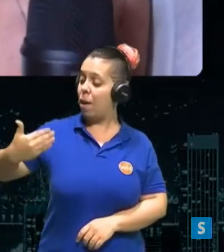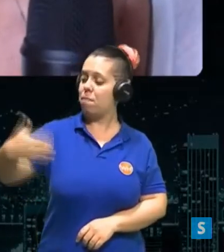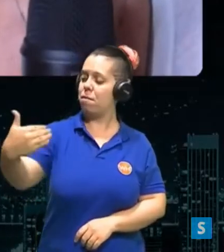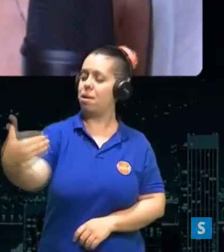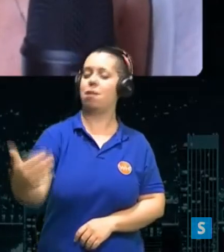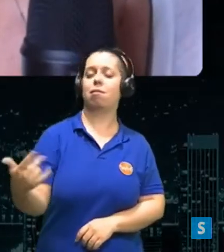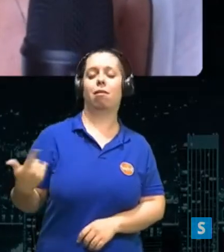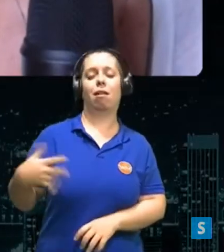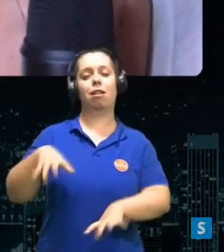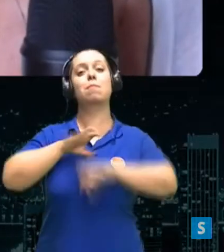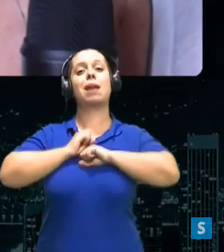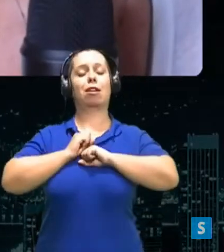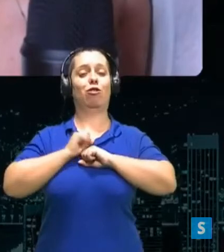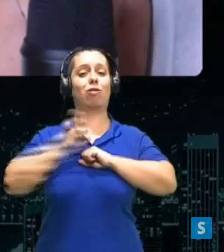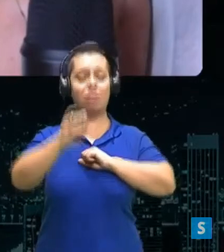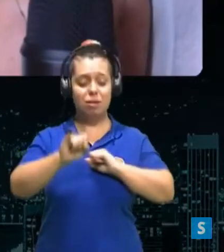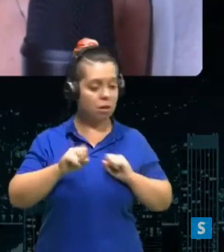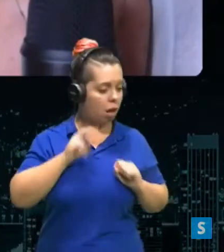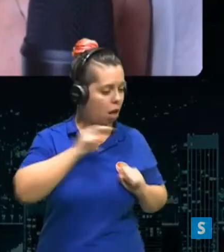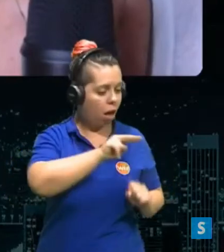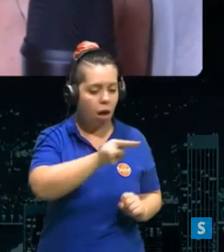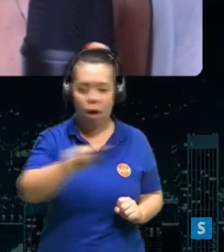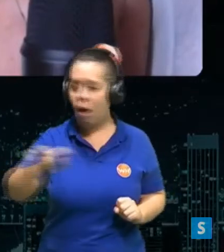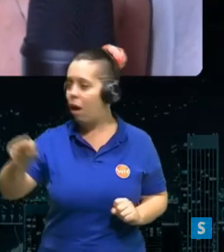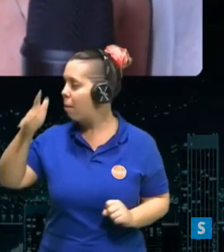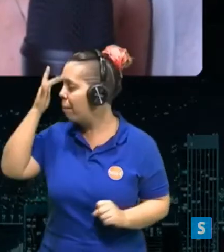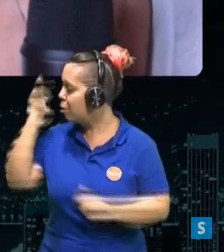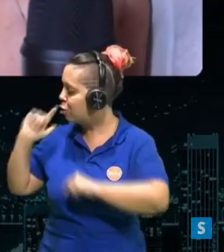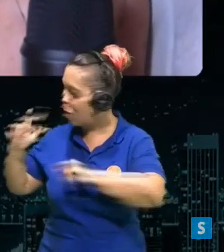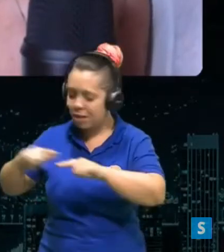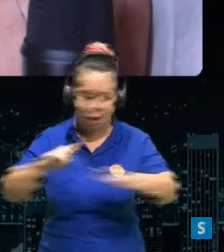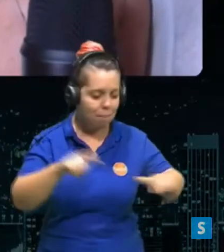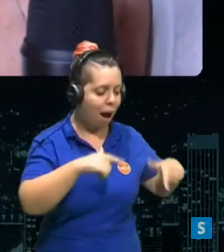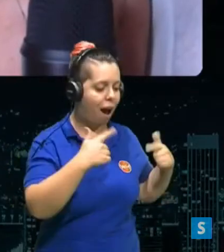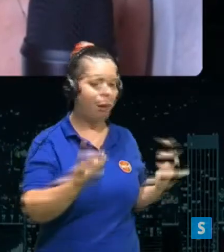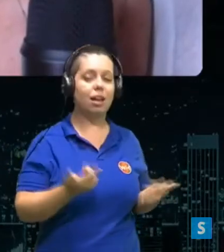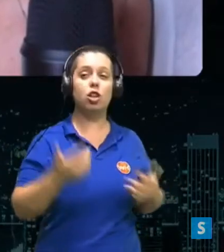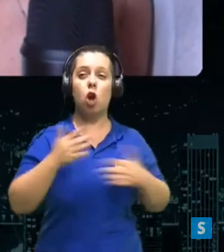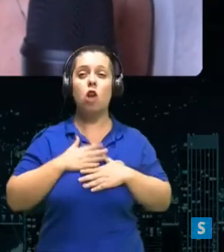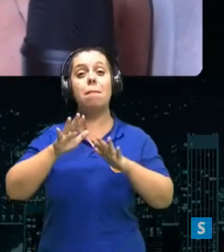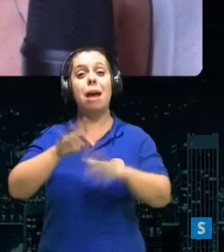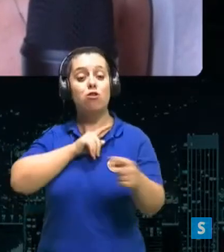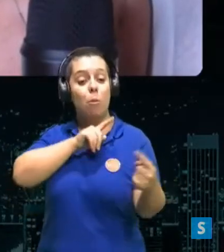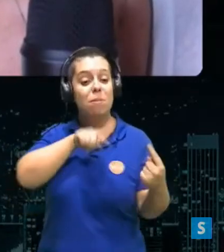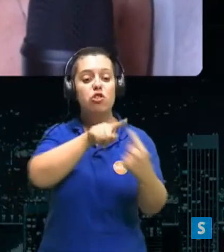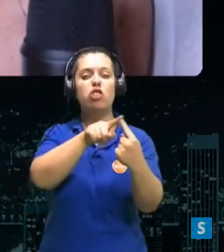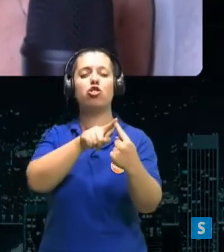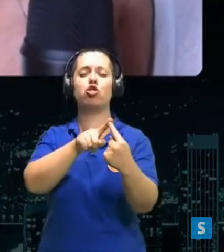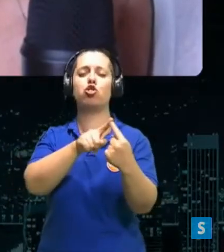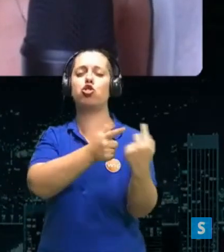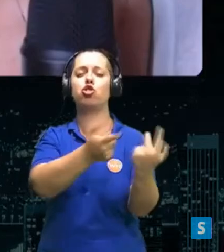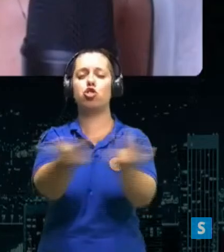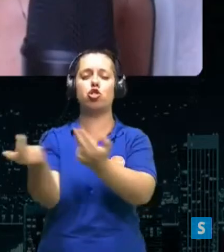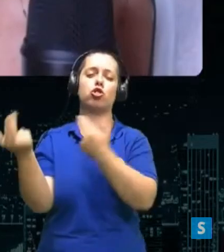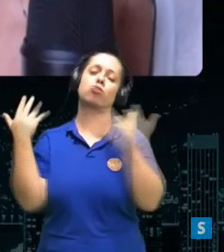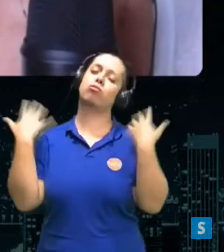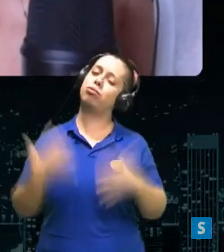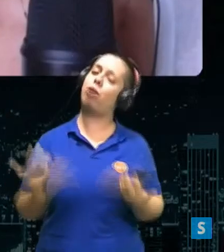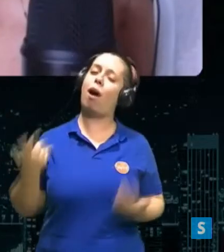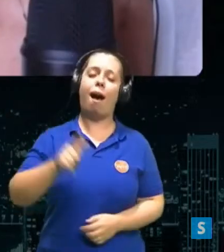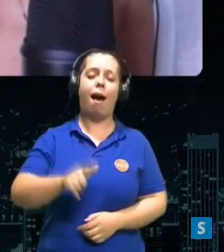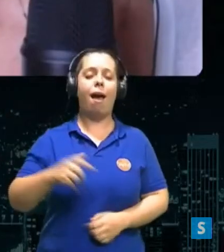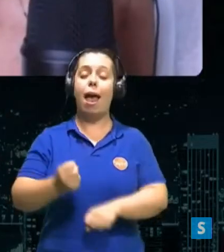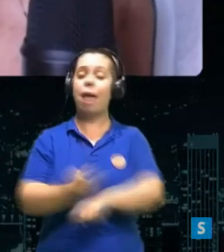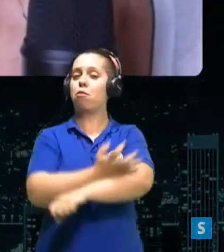inspiradora quando você trabalha com gente que você quer super bem mas quando você tem um objetivo em comum a visão isso se torna mais